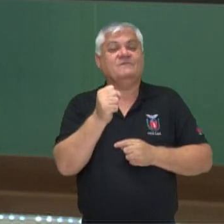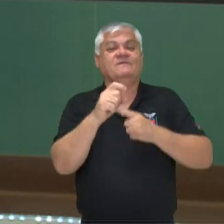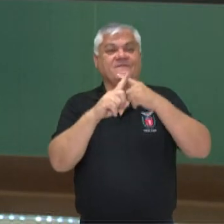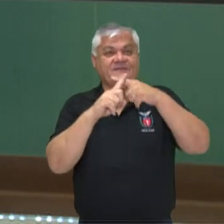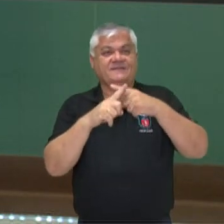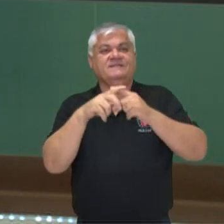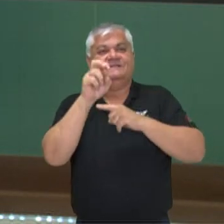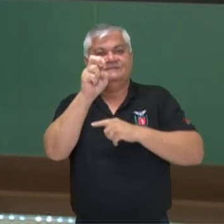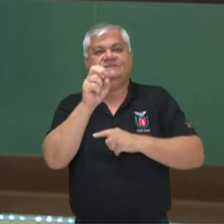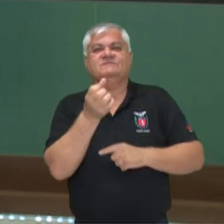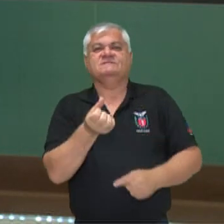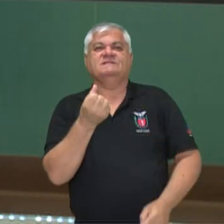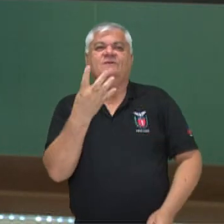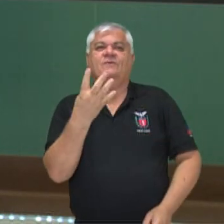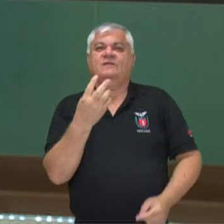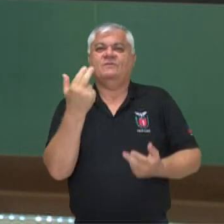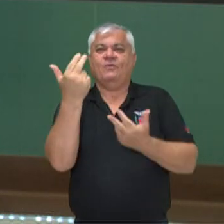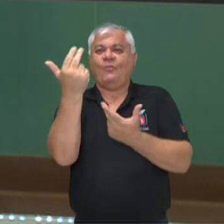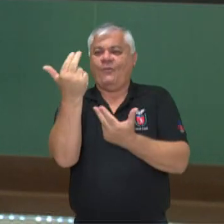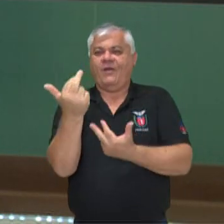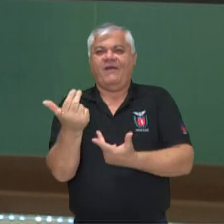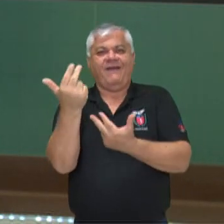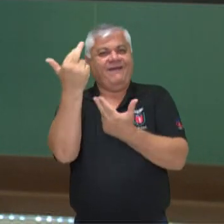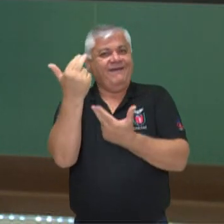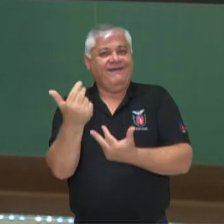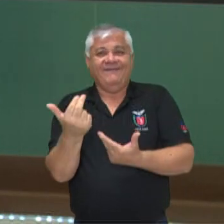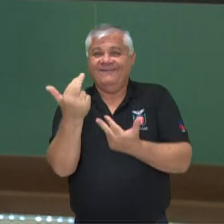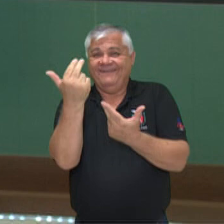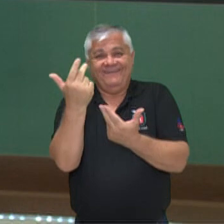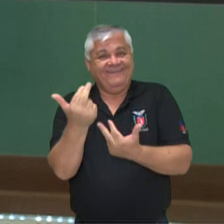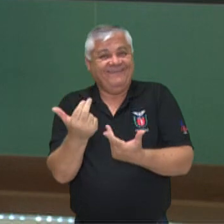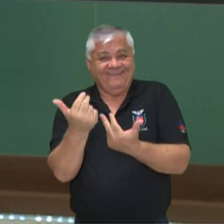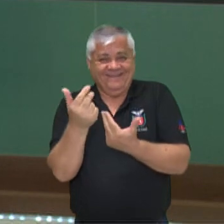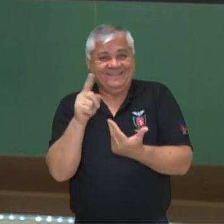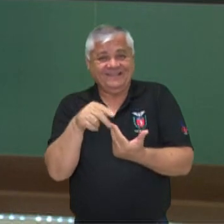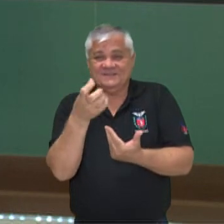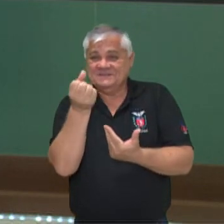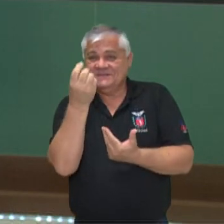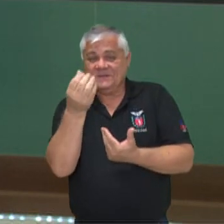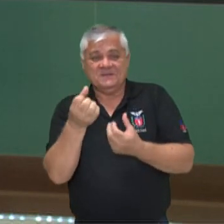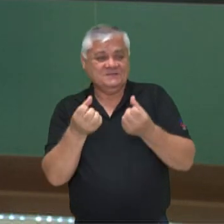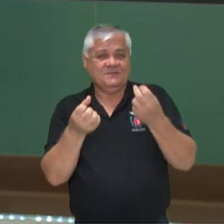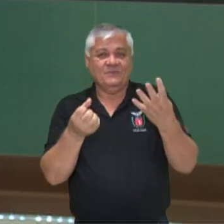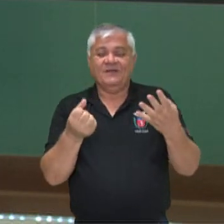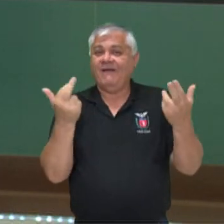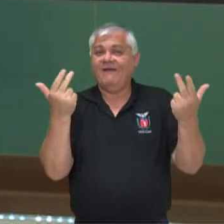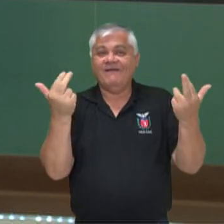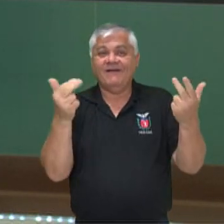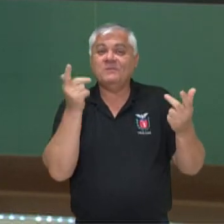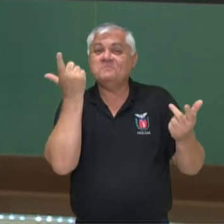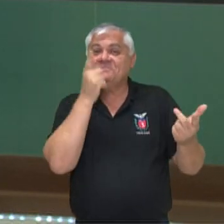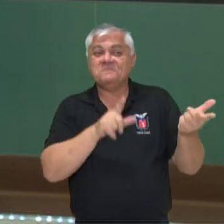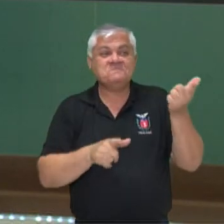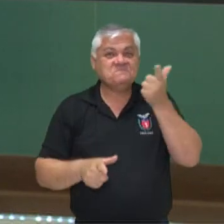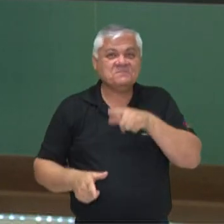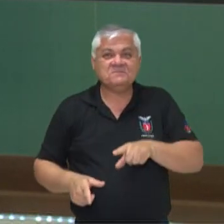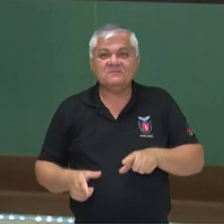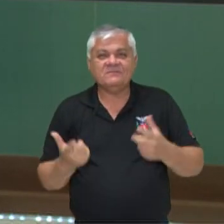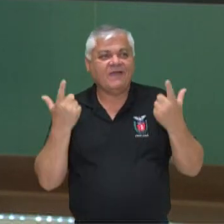12,8, dá 64. Ele não tinha dito que era igual? Era, né? Eu apenas conferi e consegui o